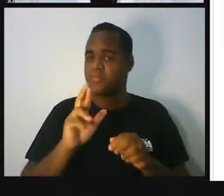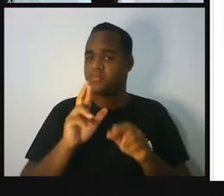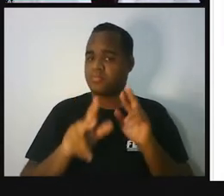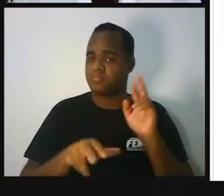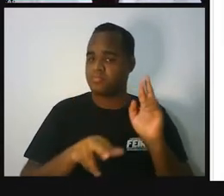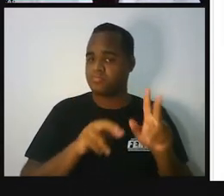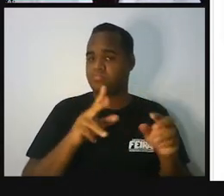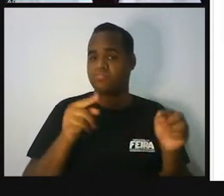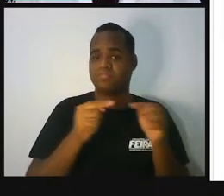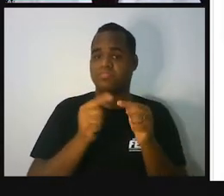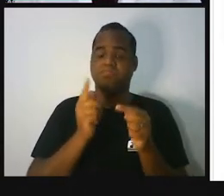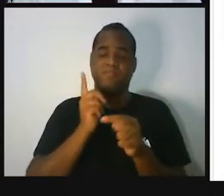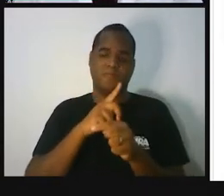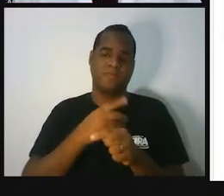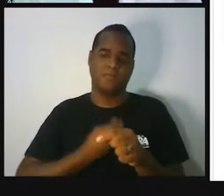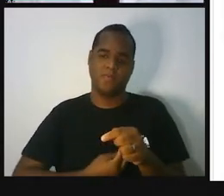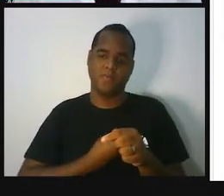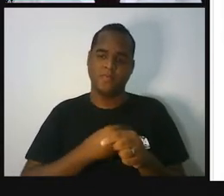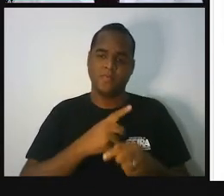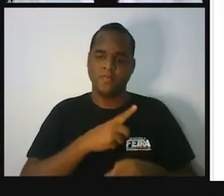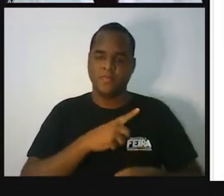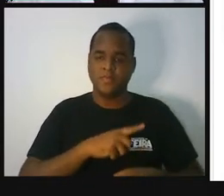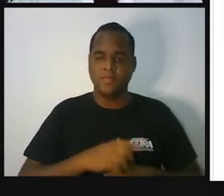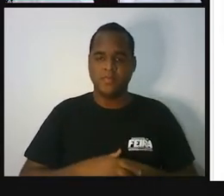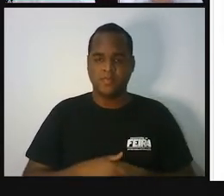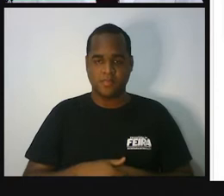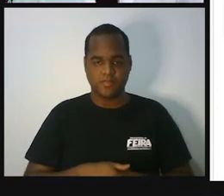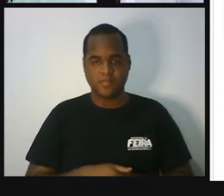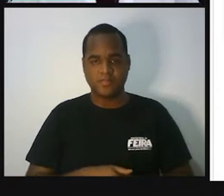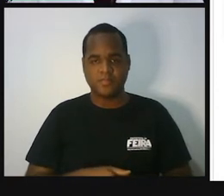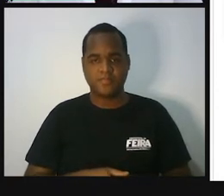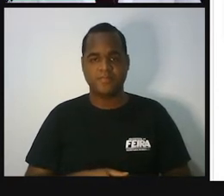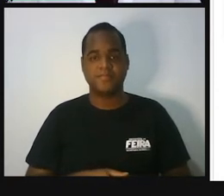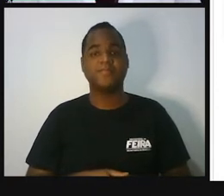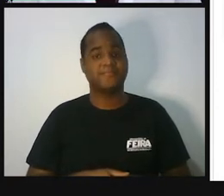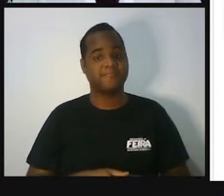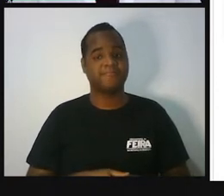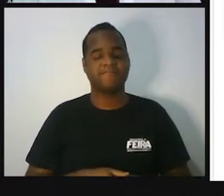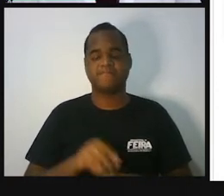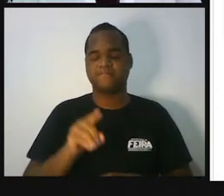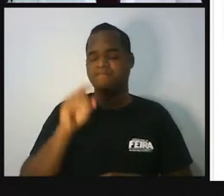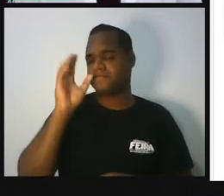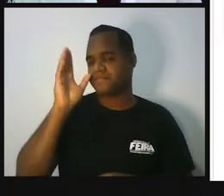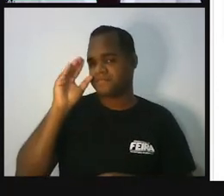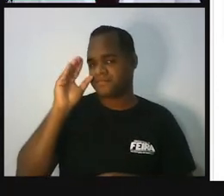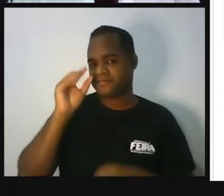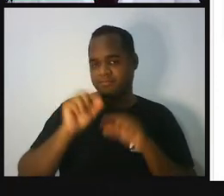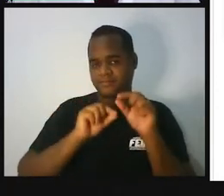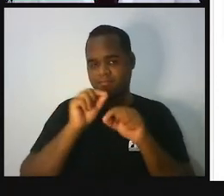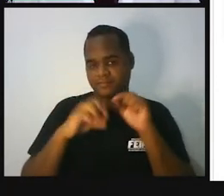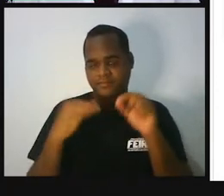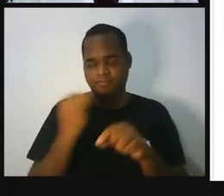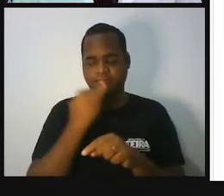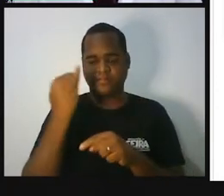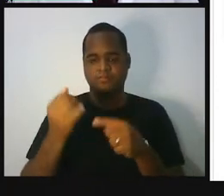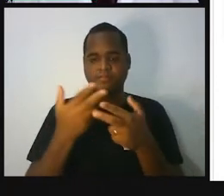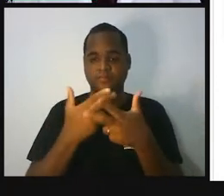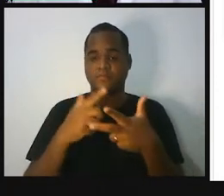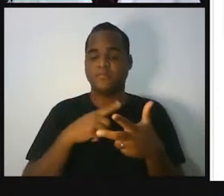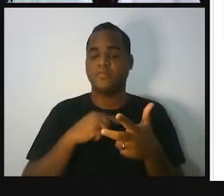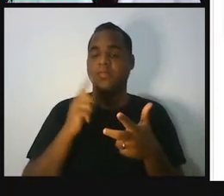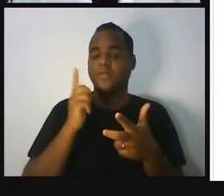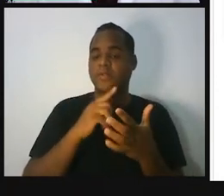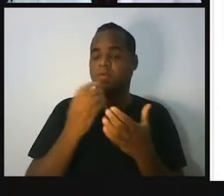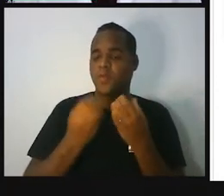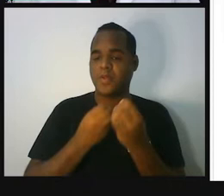intenção tá E olha só uma curiosidade interessante é que o modo de